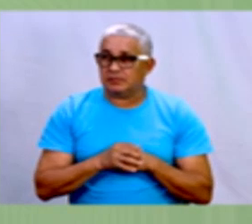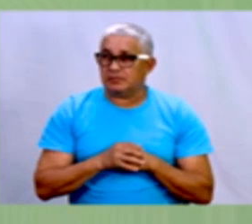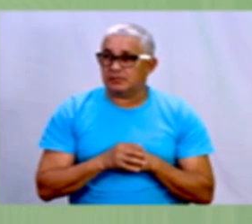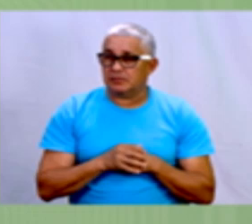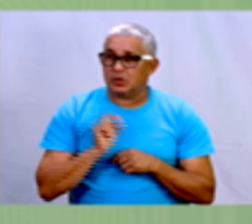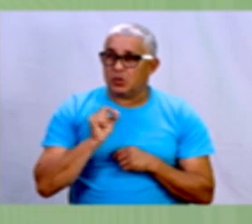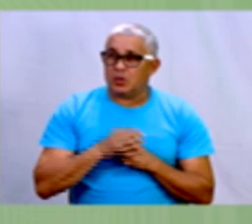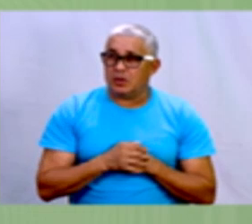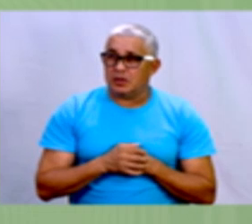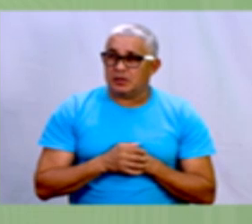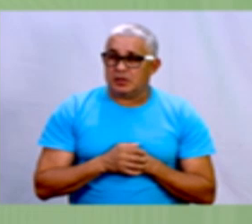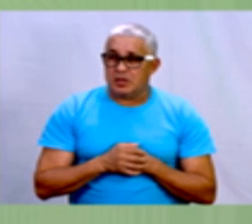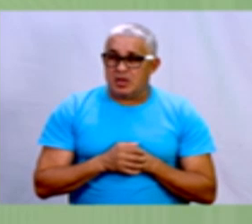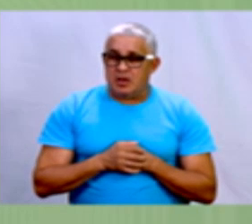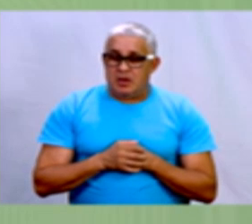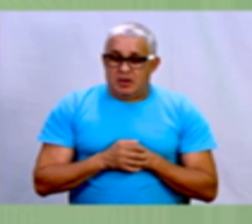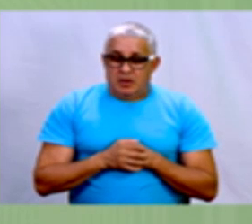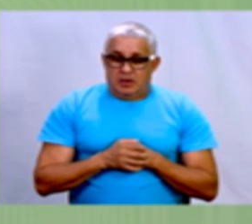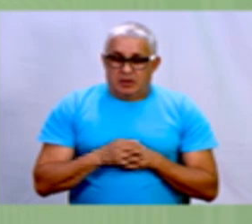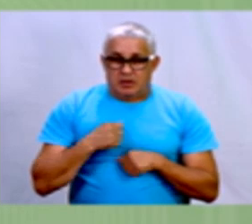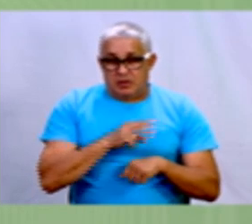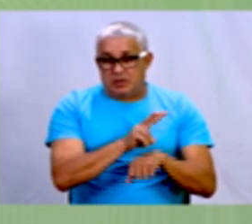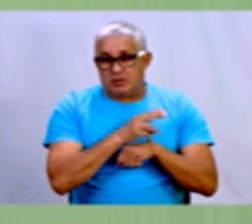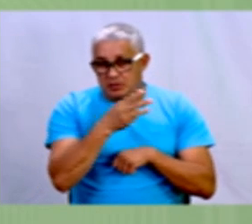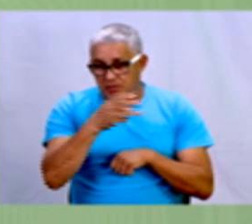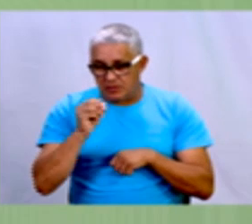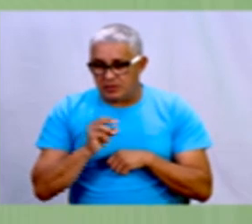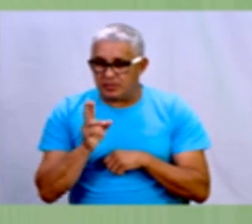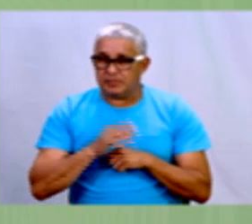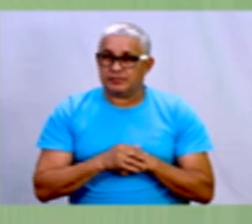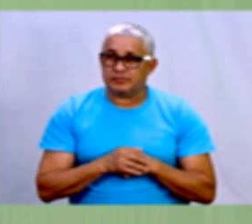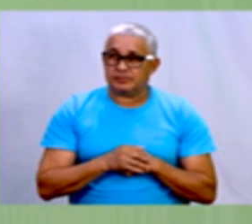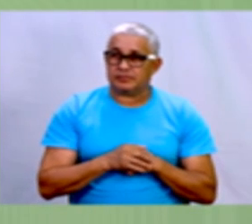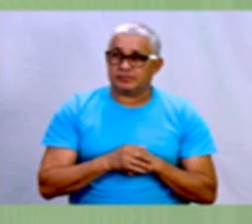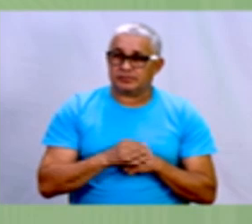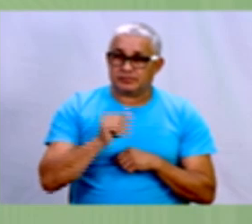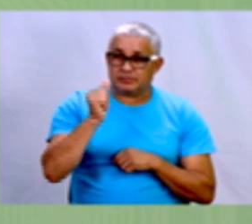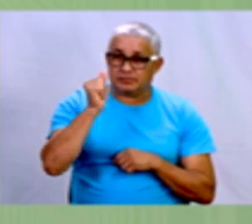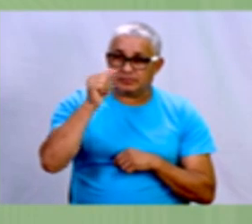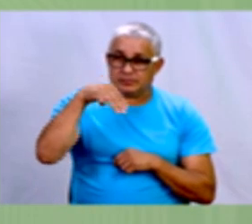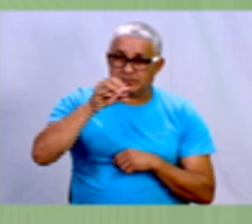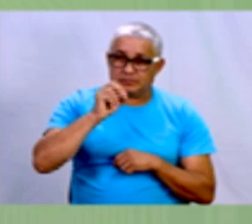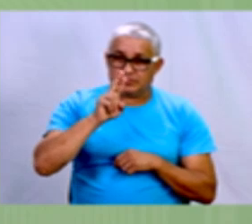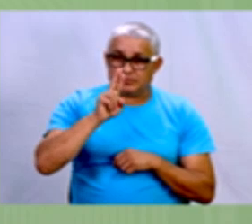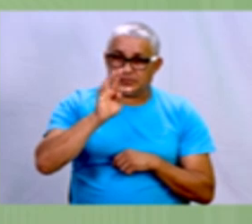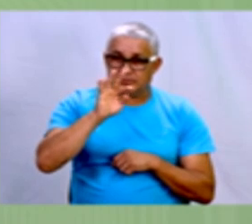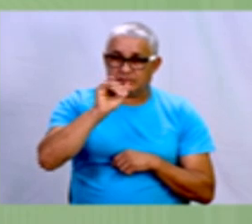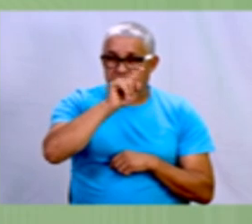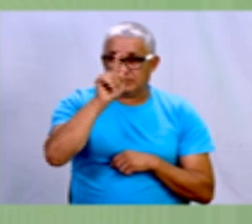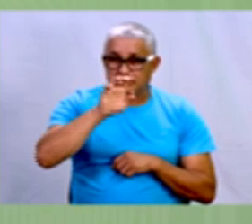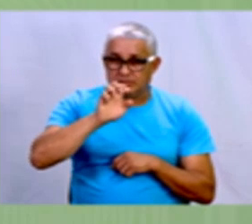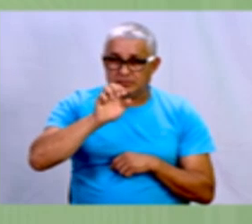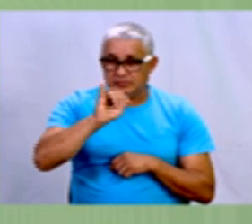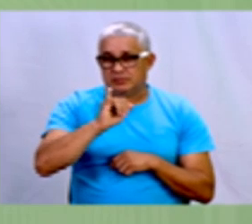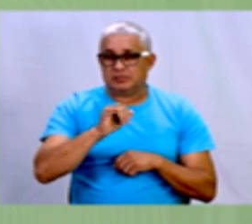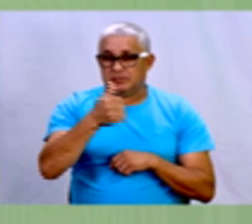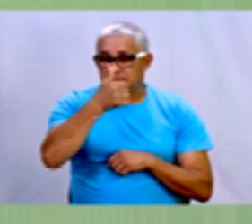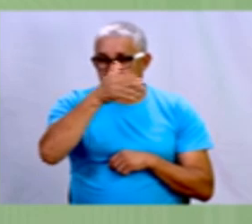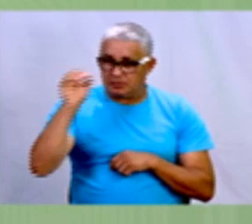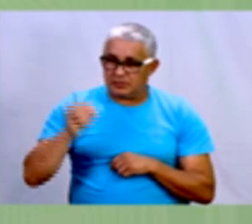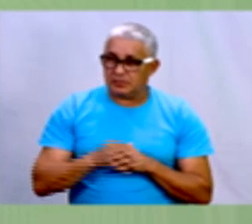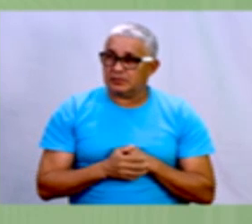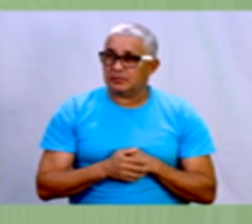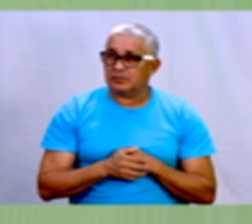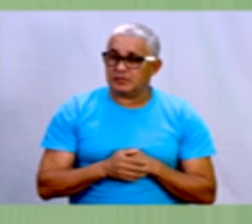aqui, pessoal, ó, se eu emprestei 300, amortizei 100, que tá aqui, com quanto